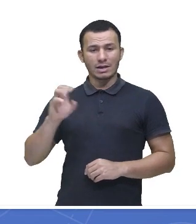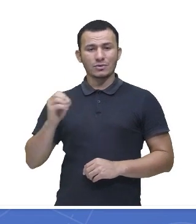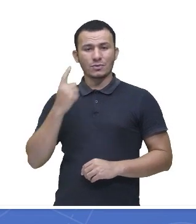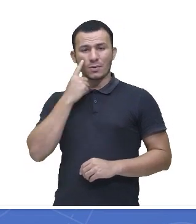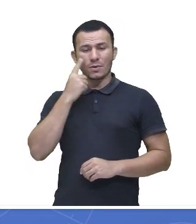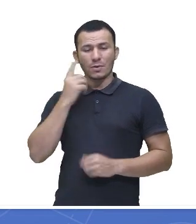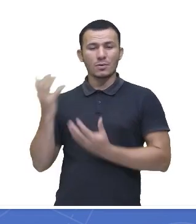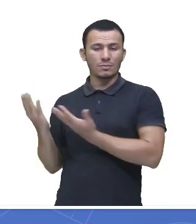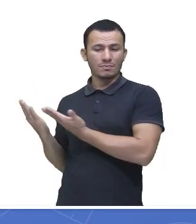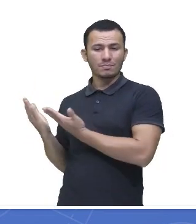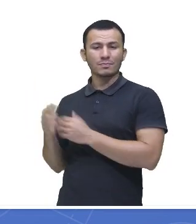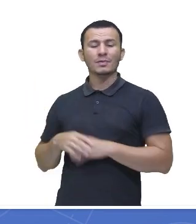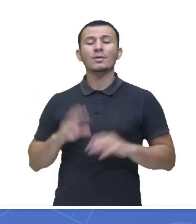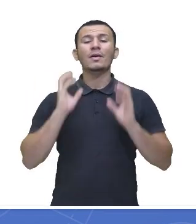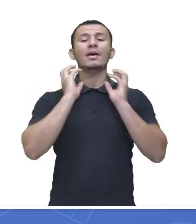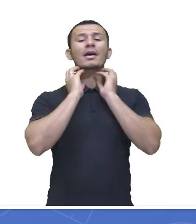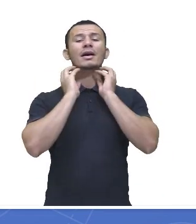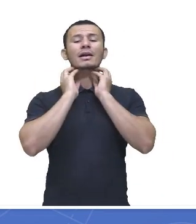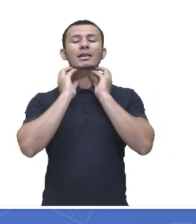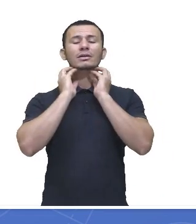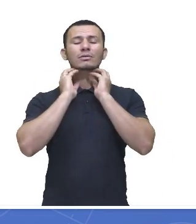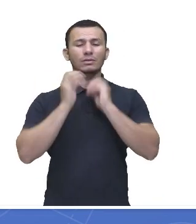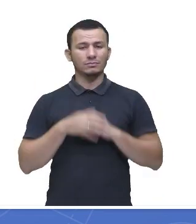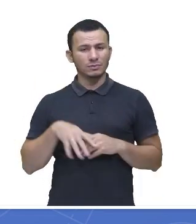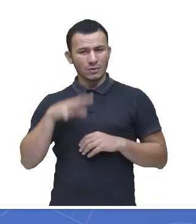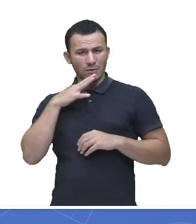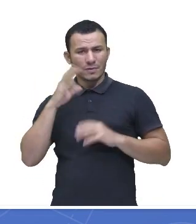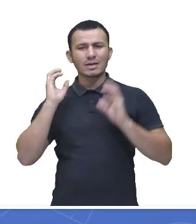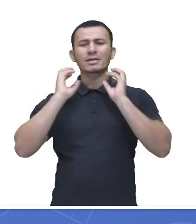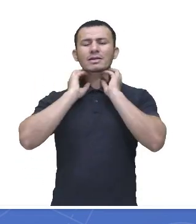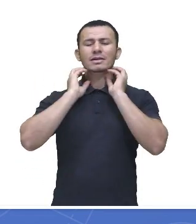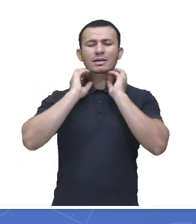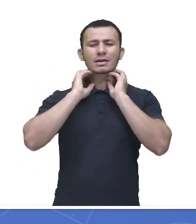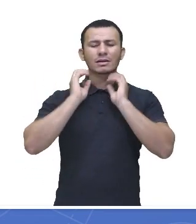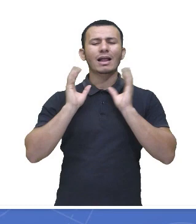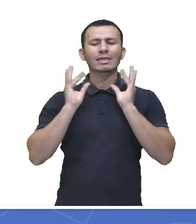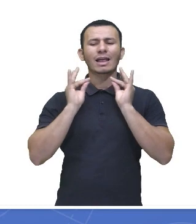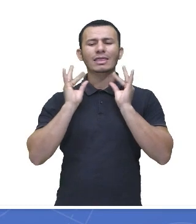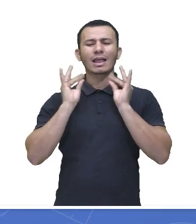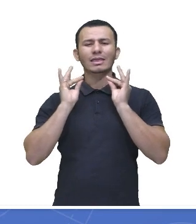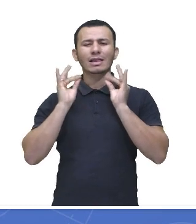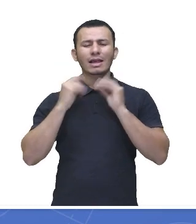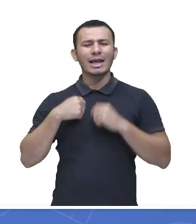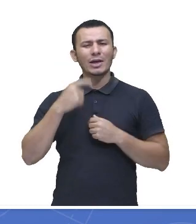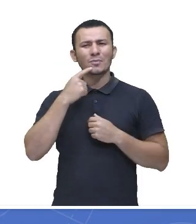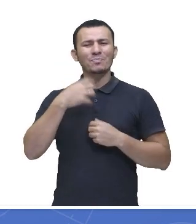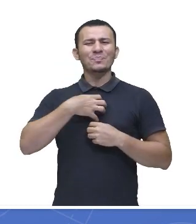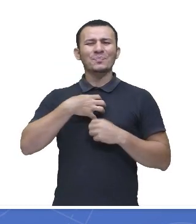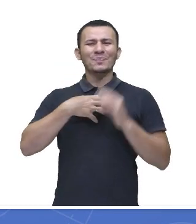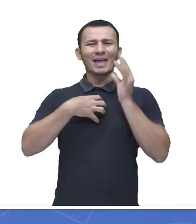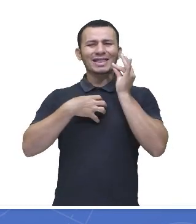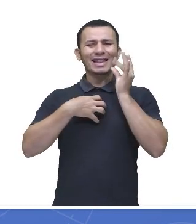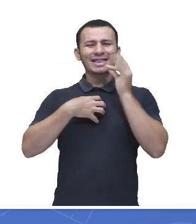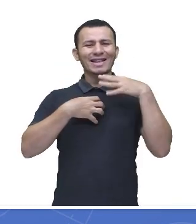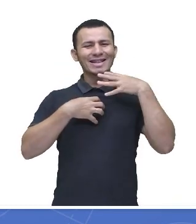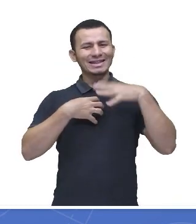glândulas salivares. Eu não sei você, mas toda vez que eu falo glândulas salivares ou saliva, eu salivo, né? Já pensou?